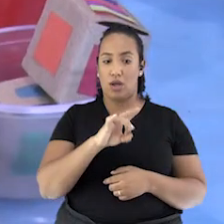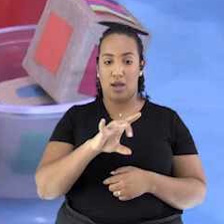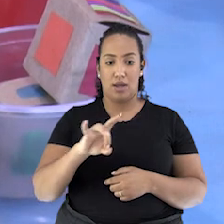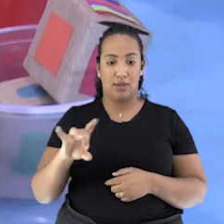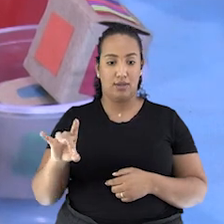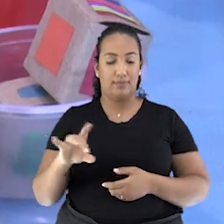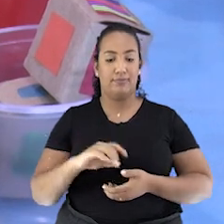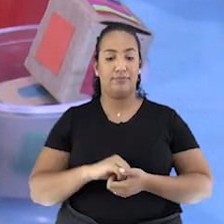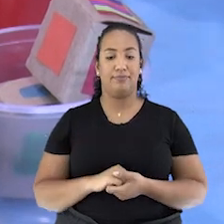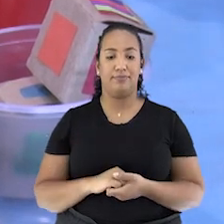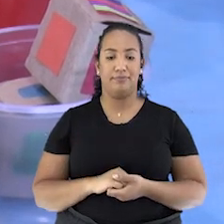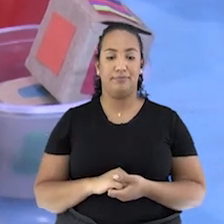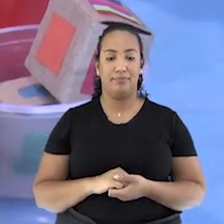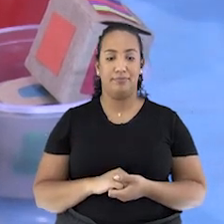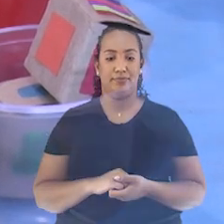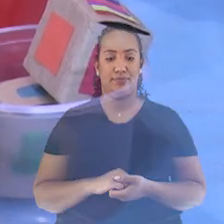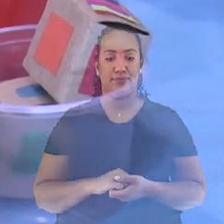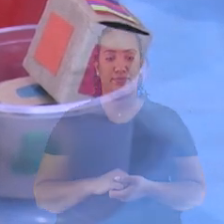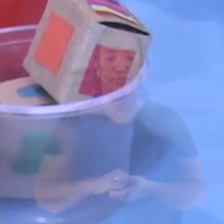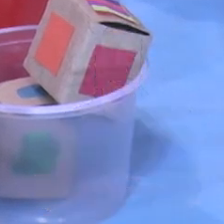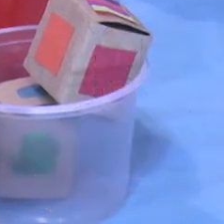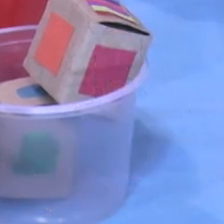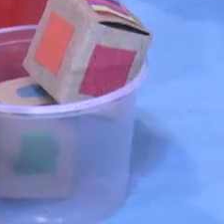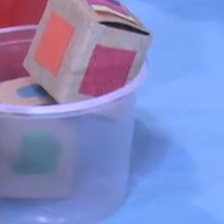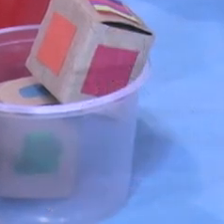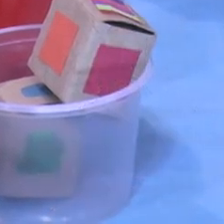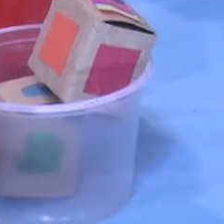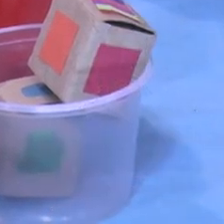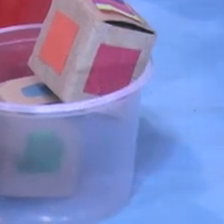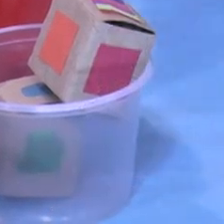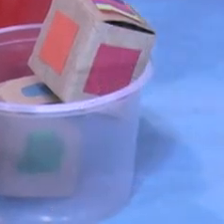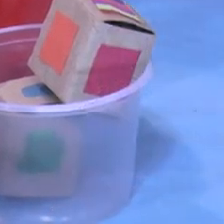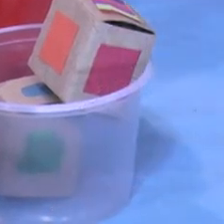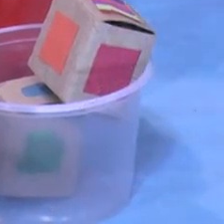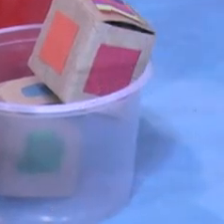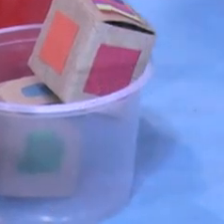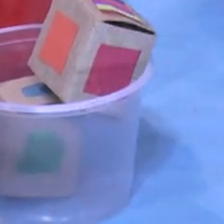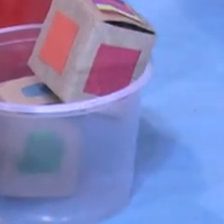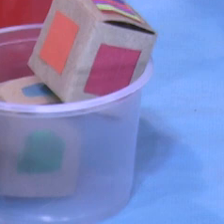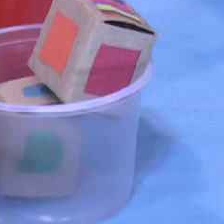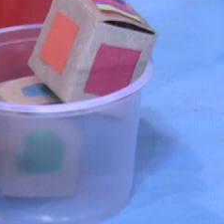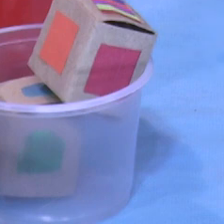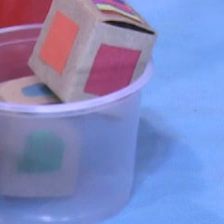Cada buraquinho deste aqui, em cada lista, a gente vai pintar de uma cor.